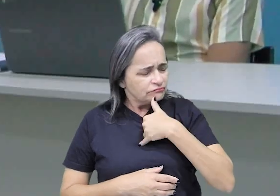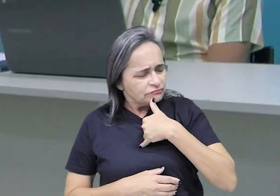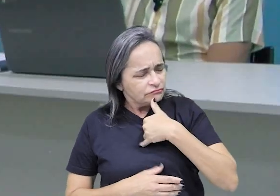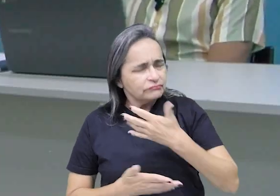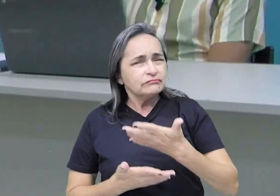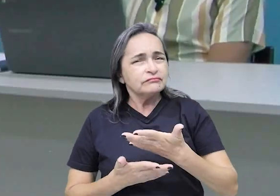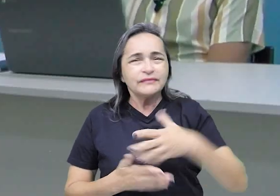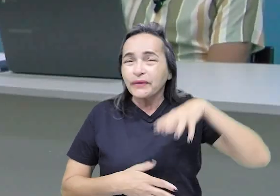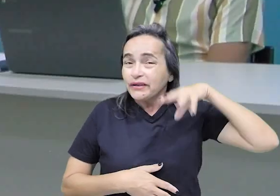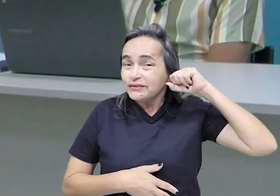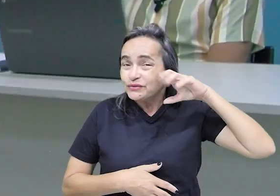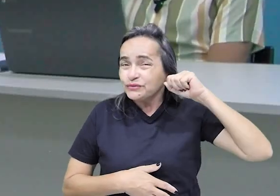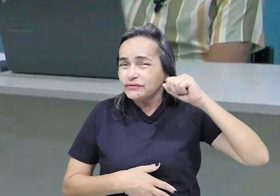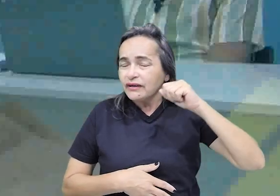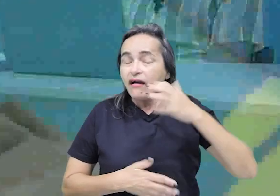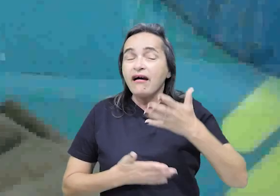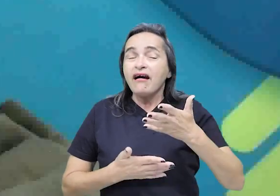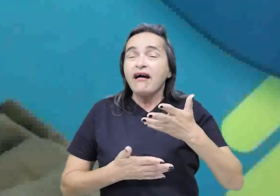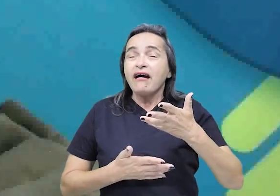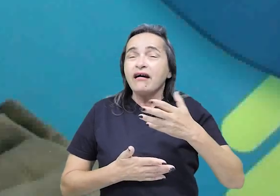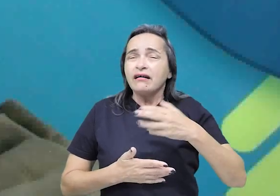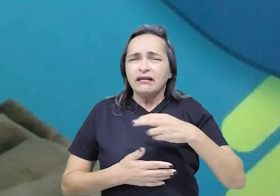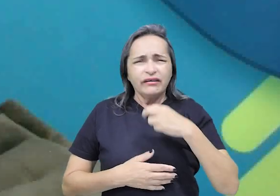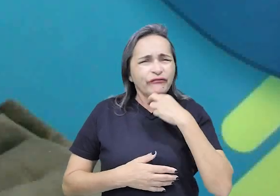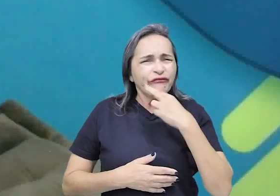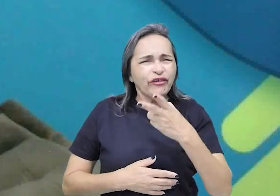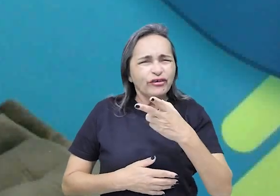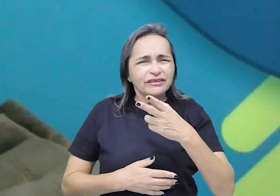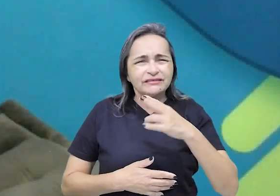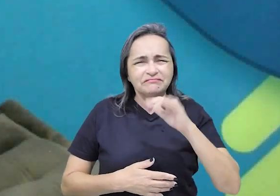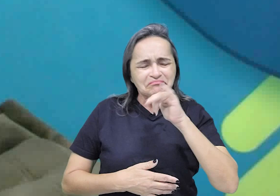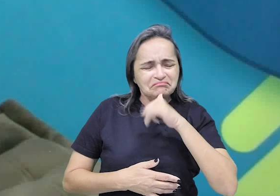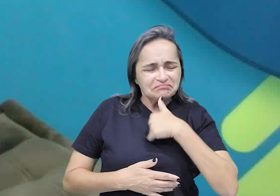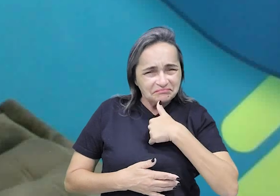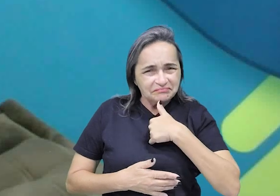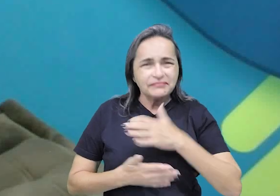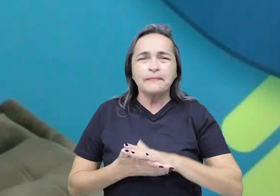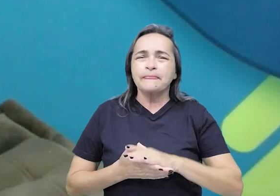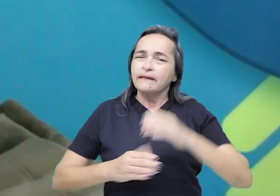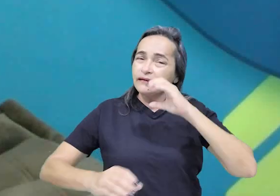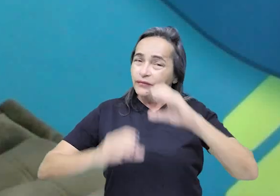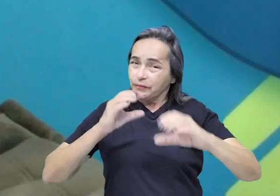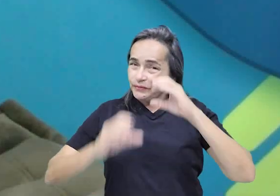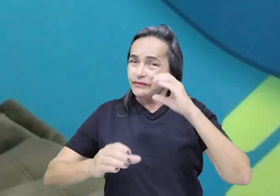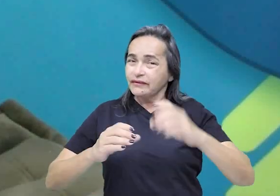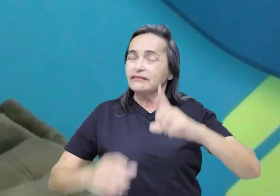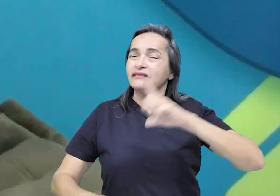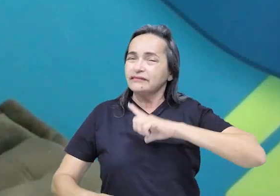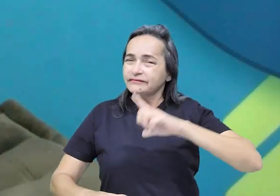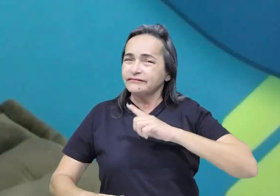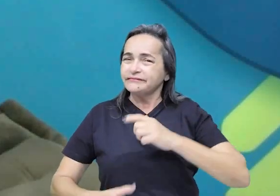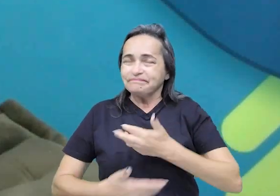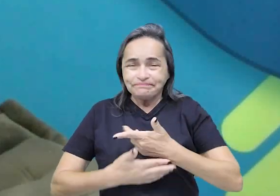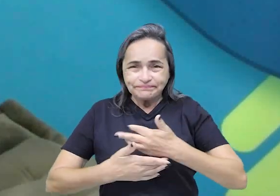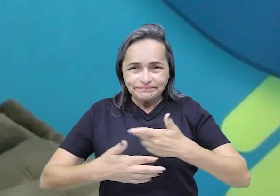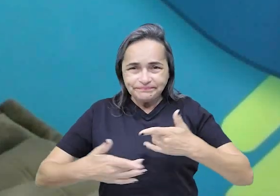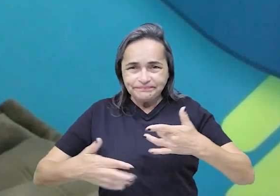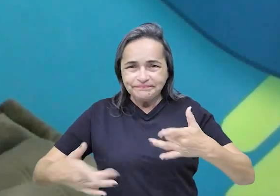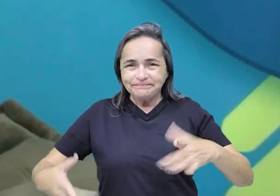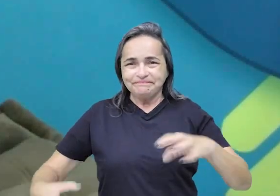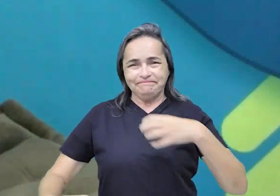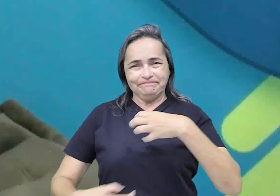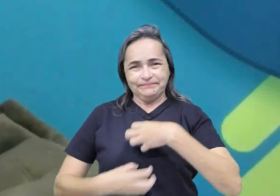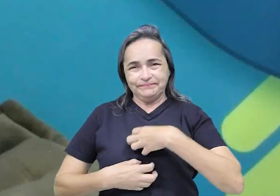Né? A gente tem uma comunicação que envolve muitos aspectos emocionais. Que não só a língua, né? Não só a